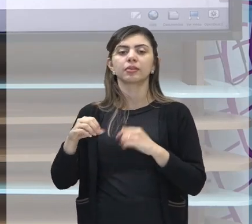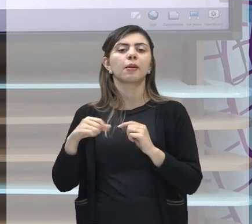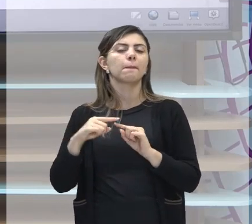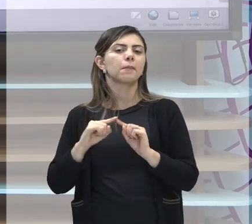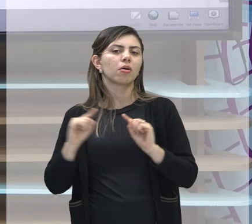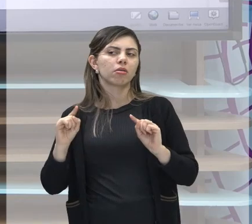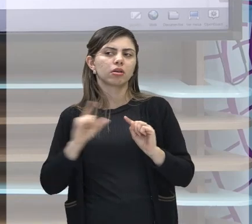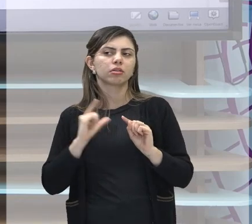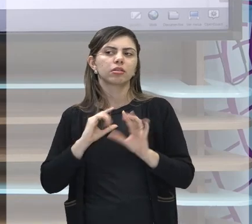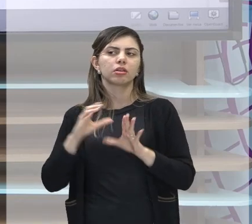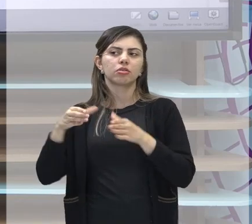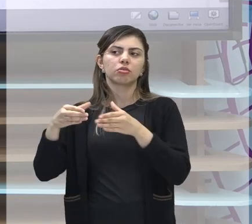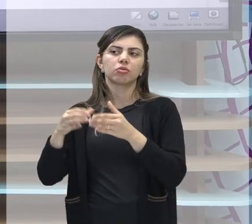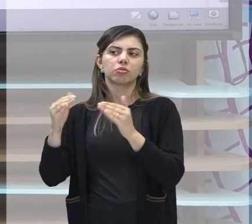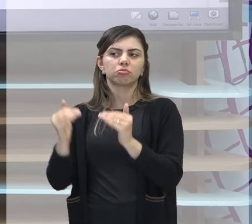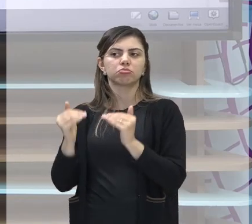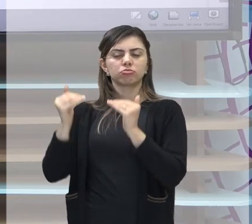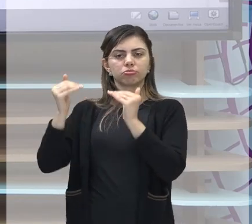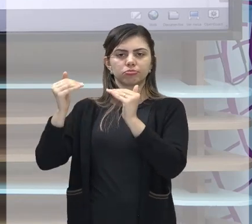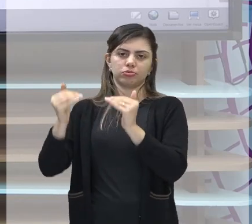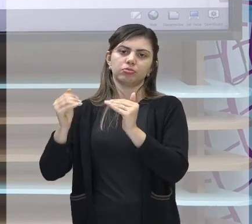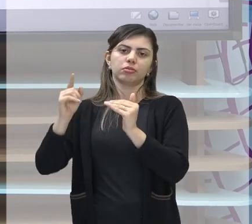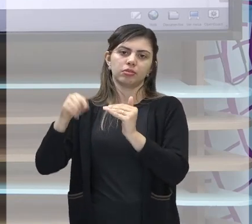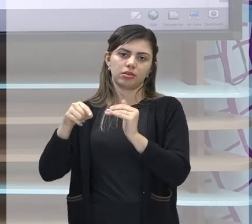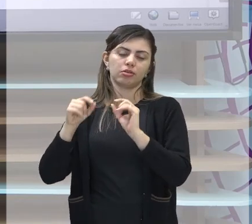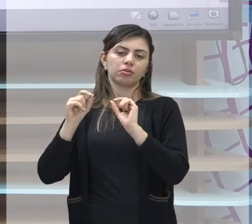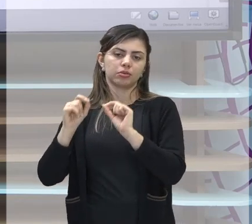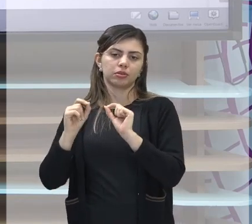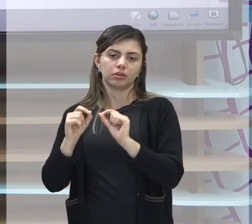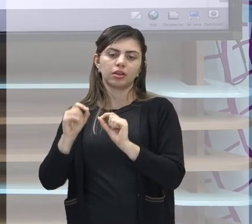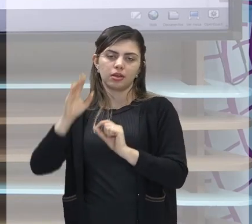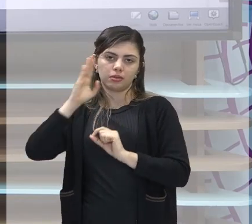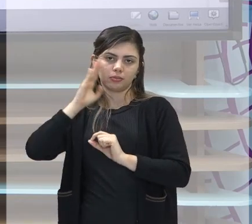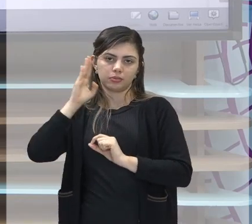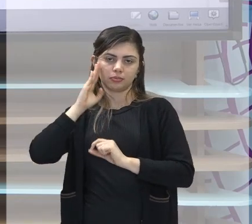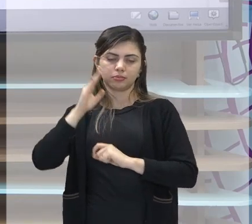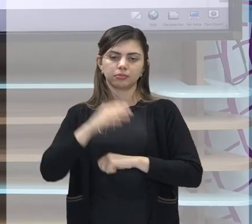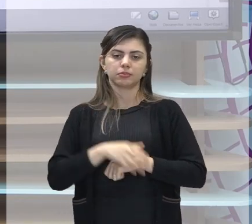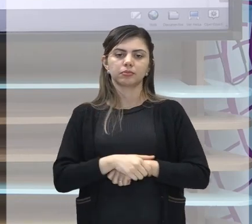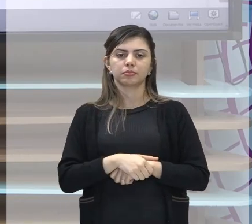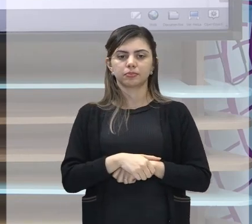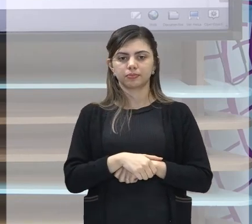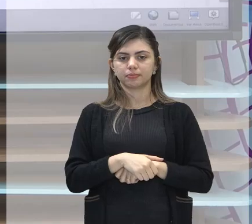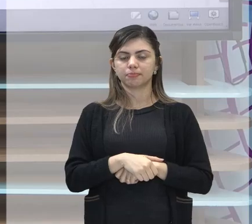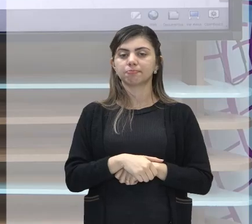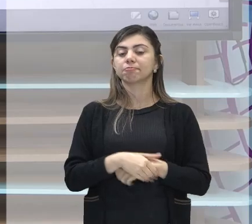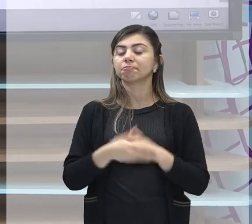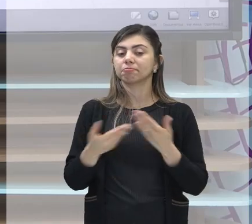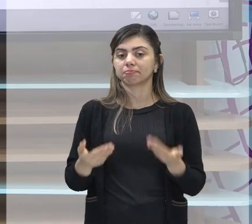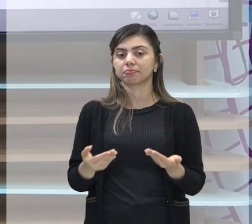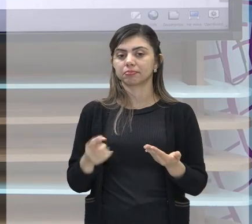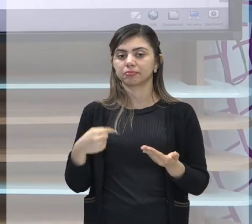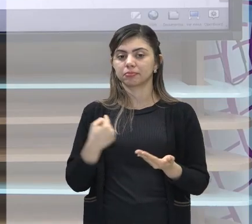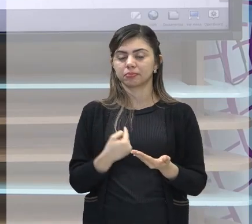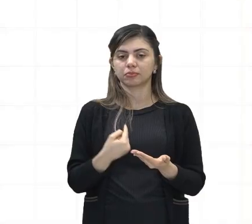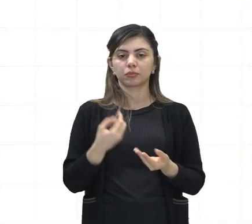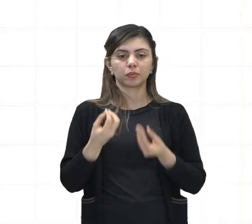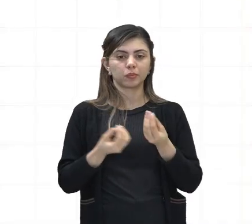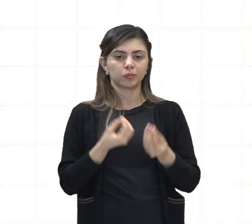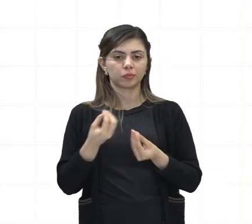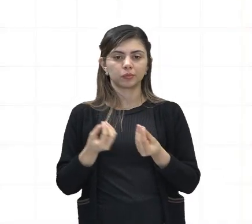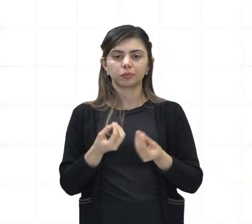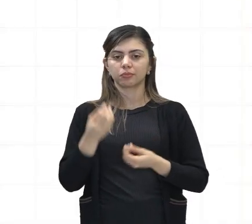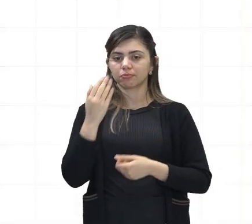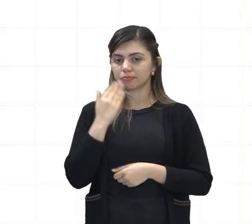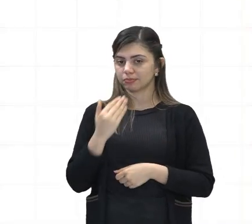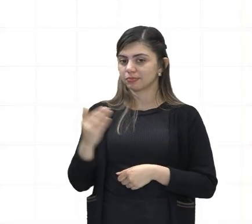representa uma classe mais abastada, que era a classe dos militares. E assim, vamos, né, aqui